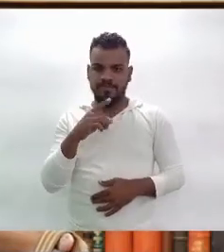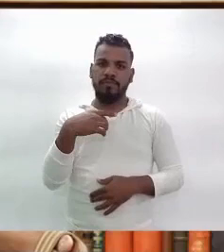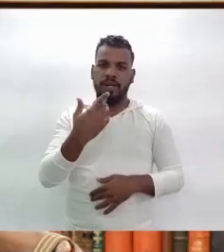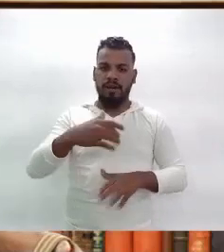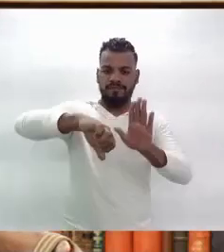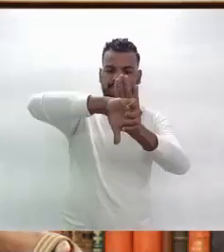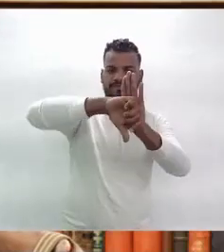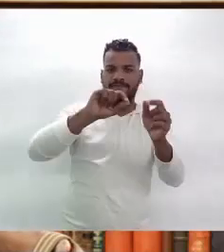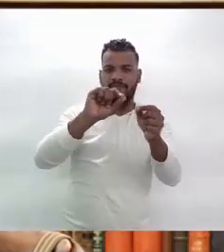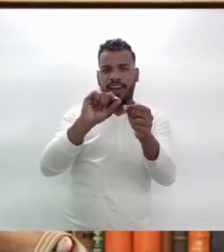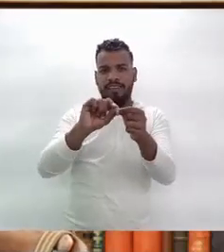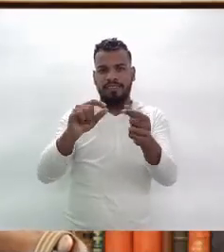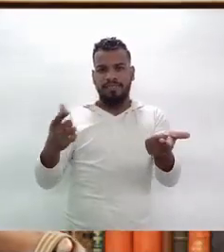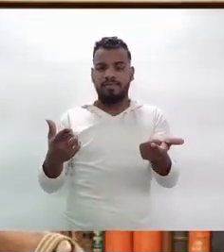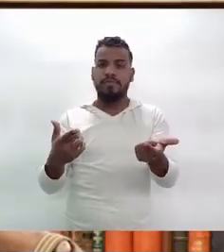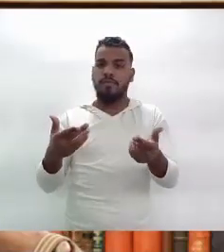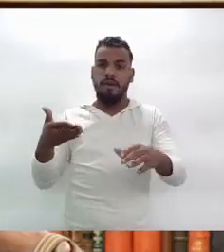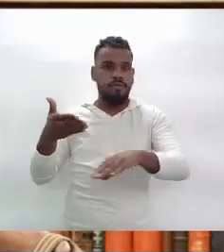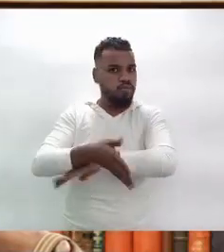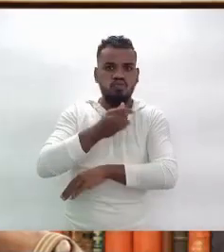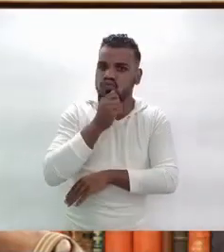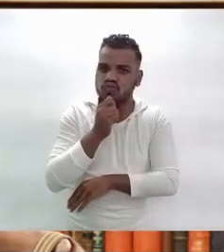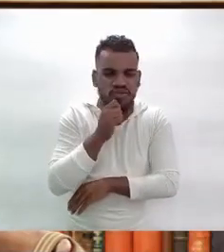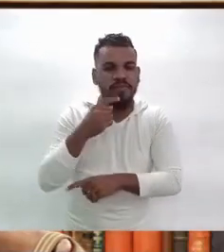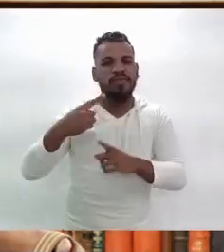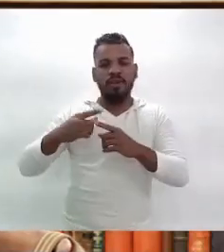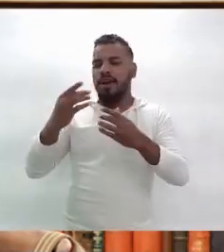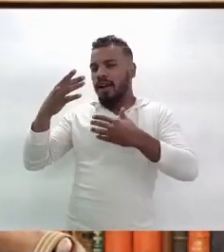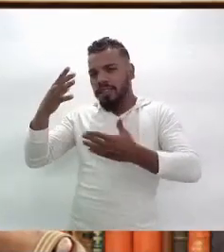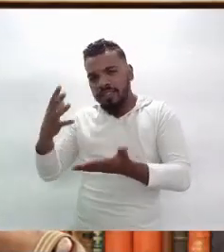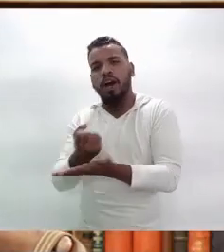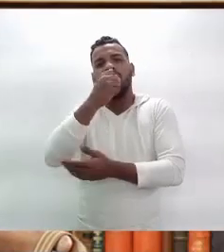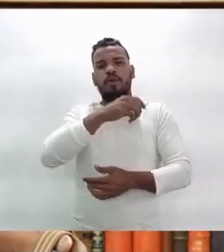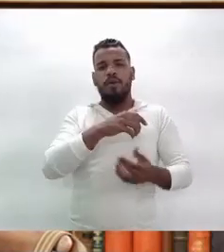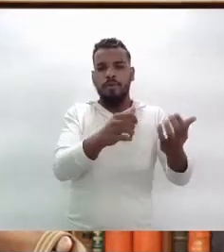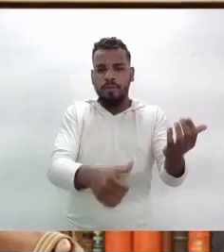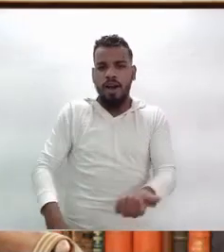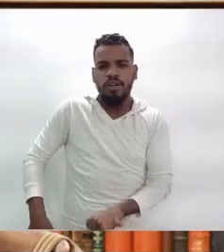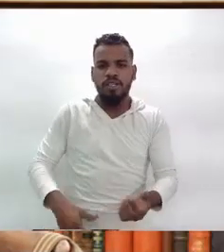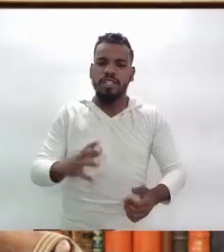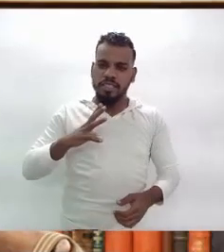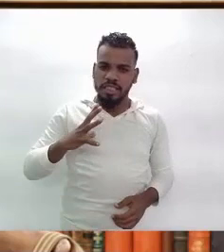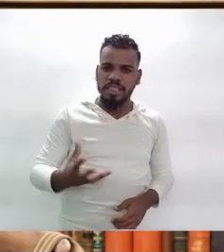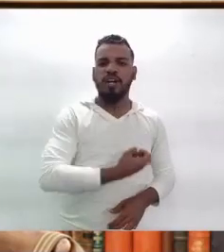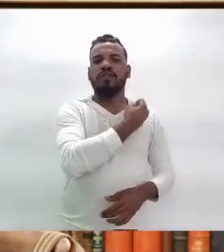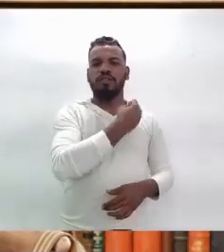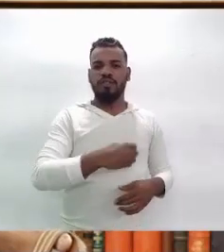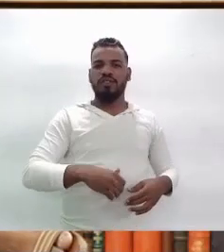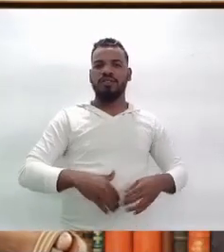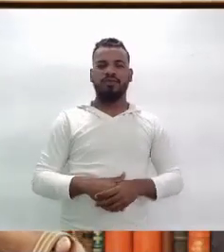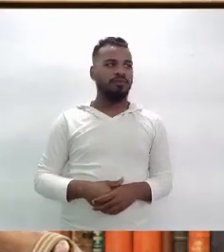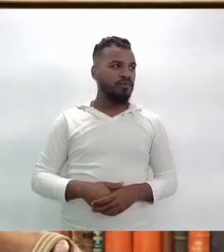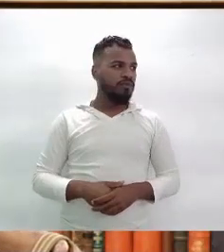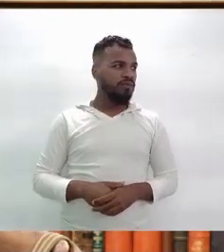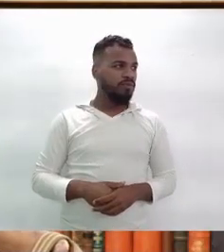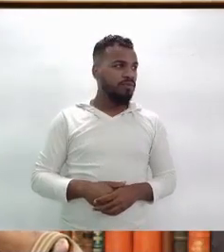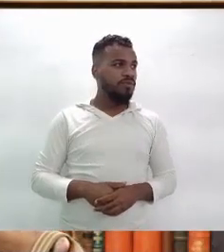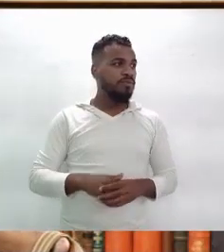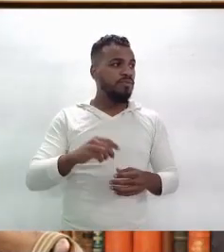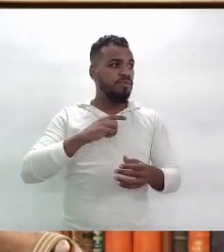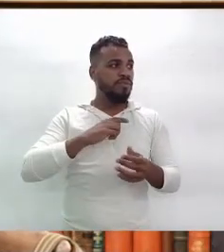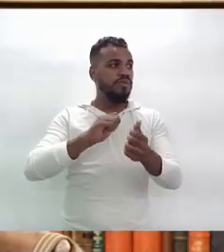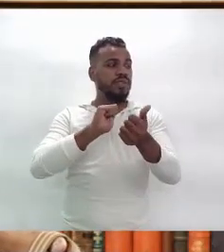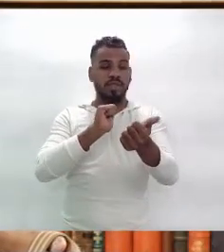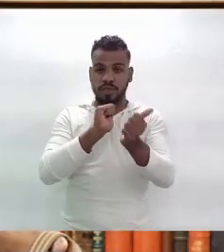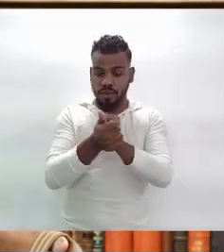na marginalidade Exato. por causa do maracatu. Então o maracatu como esporte salva vidas, não é isso? Salva. Assim como o esporte,